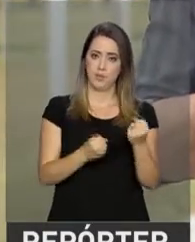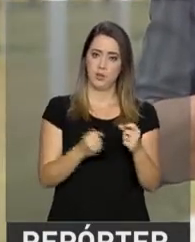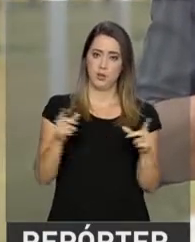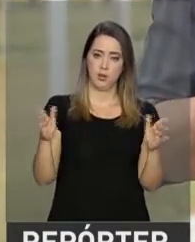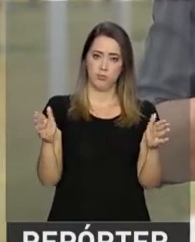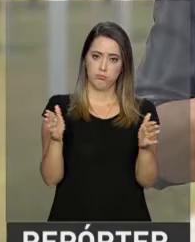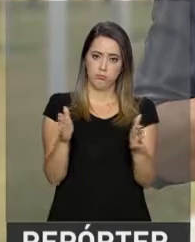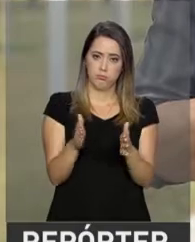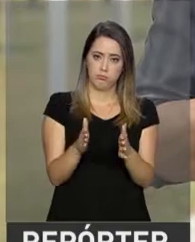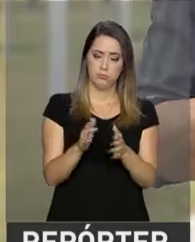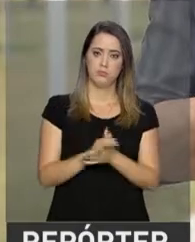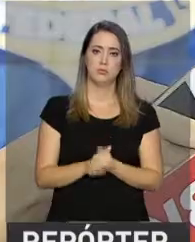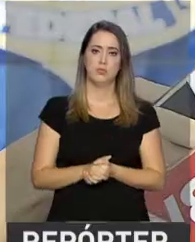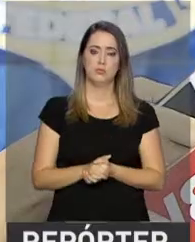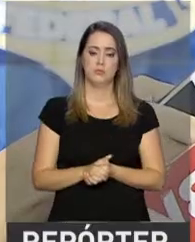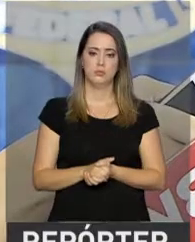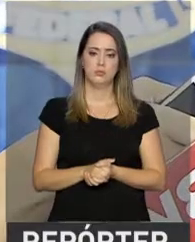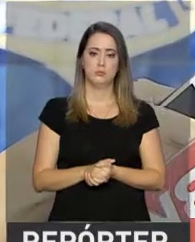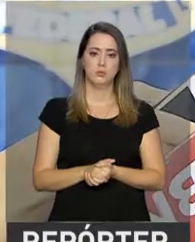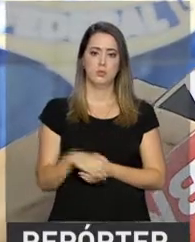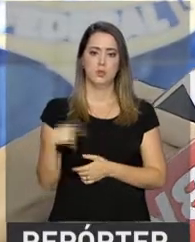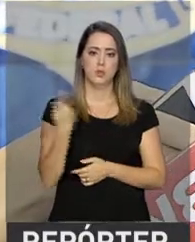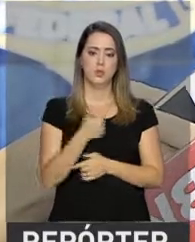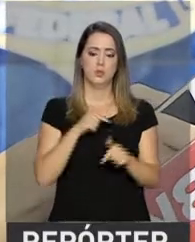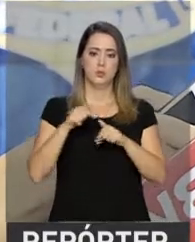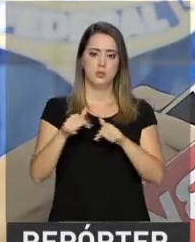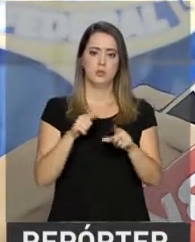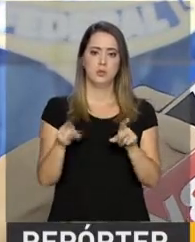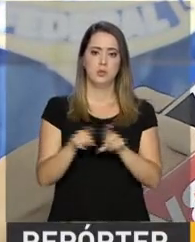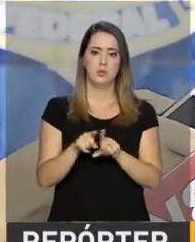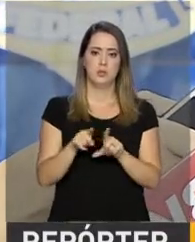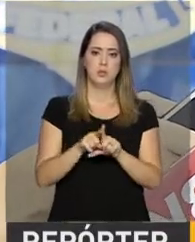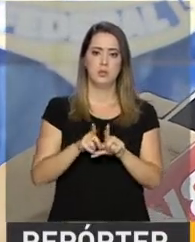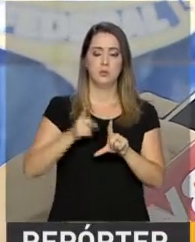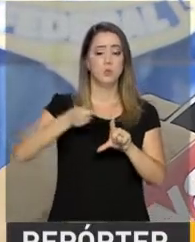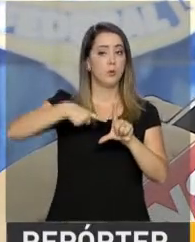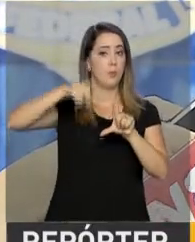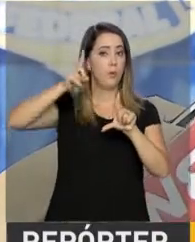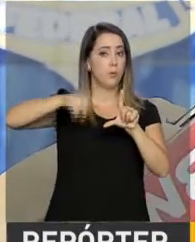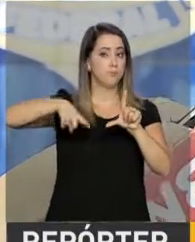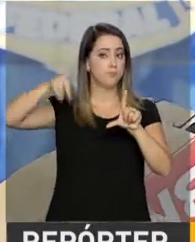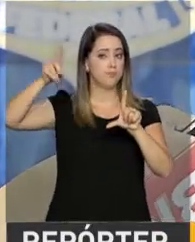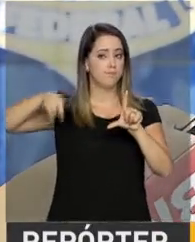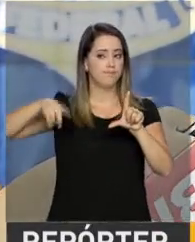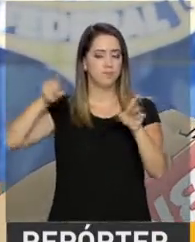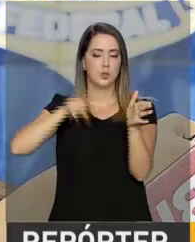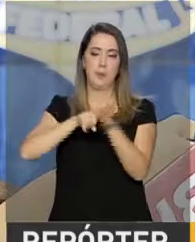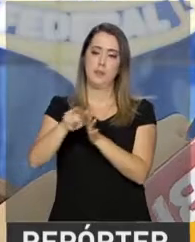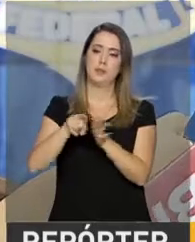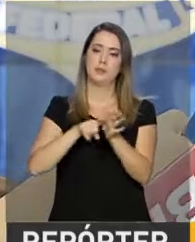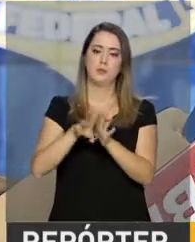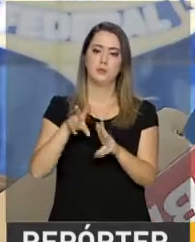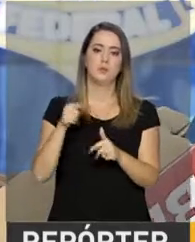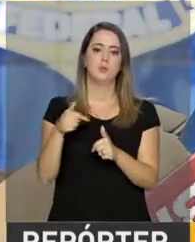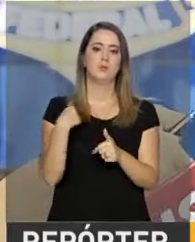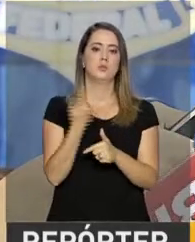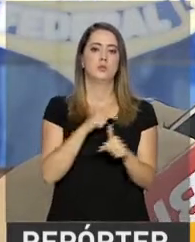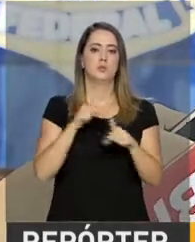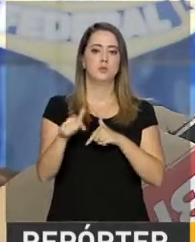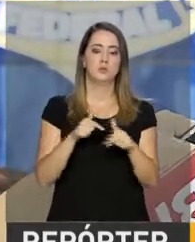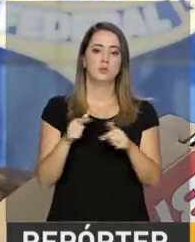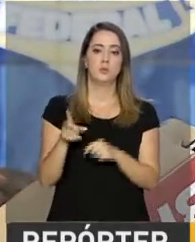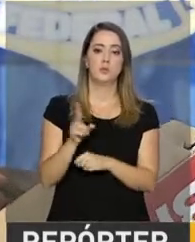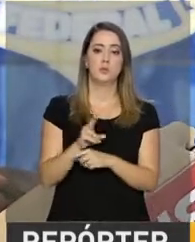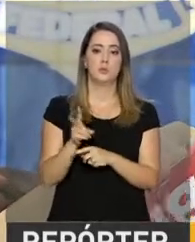de veículos leves nós trabalhamos também com estatísticas e pesquisas então todo o nosso trabalho ele é e é